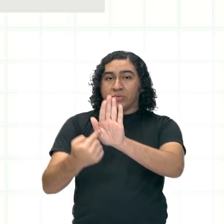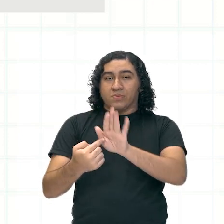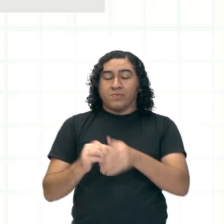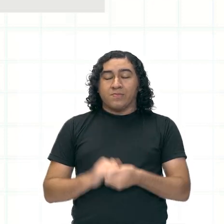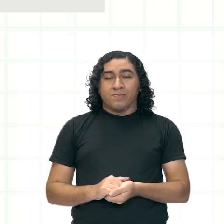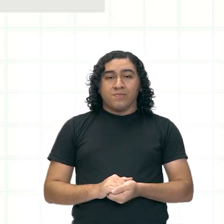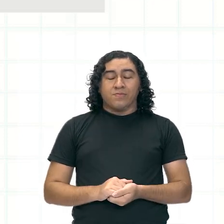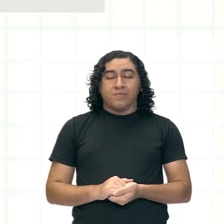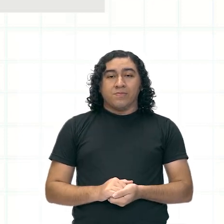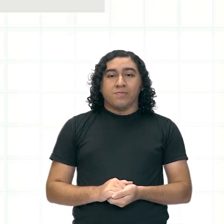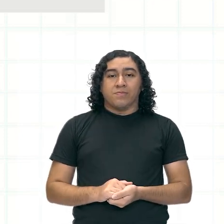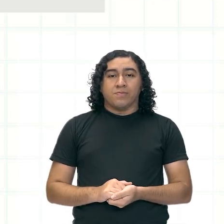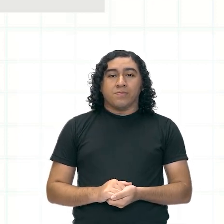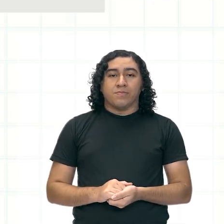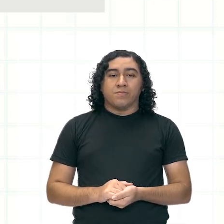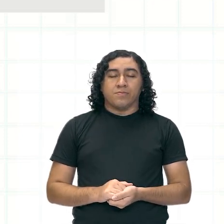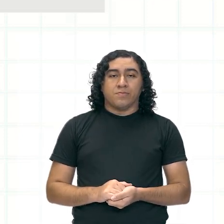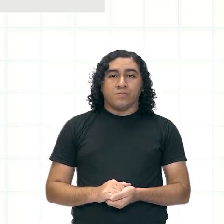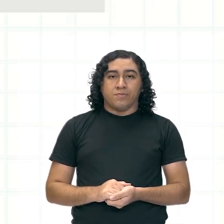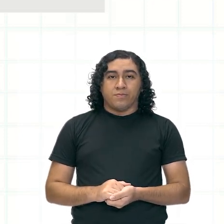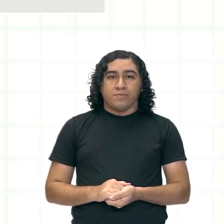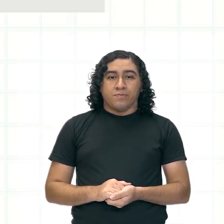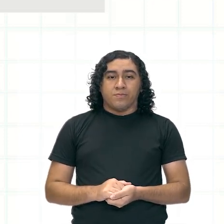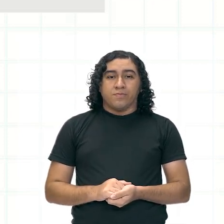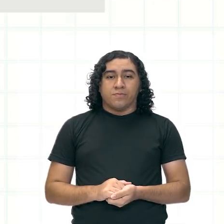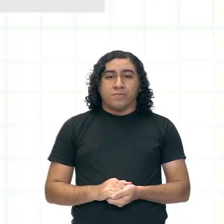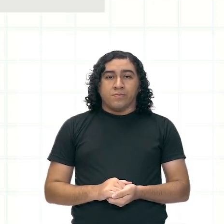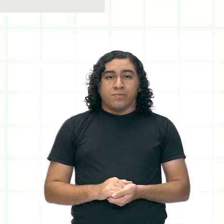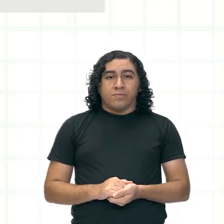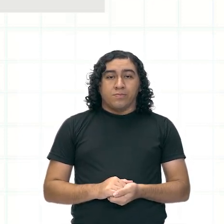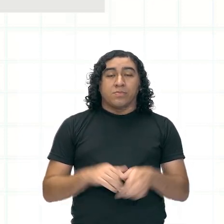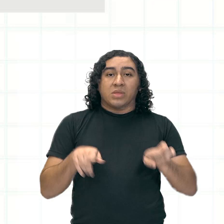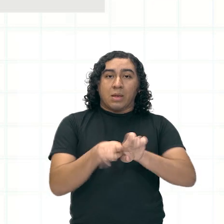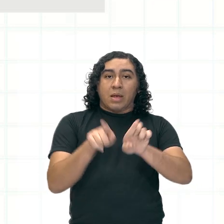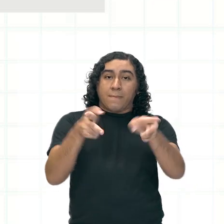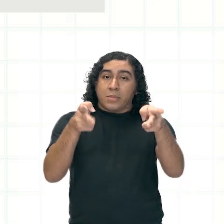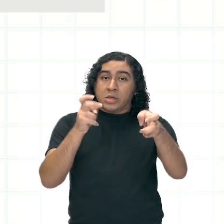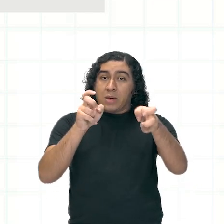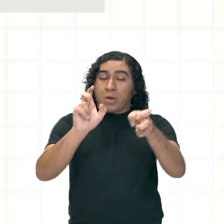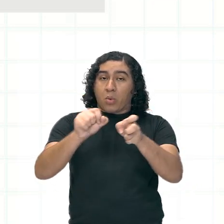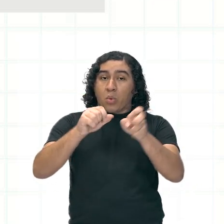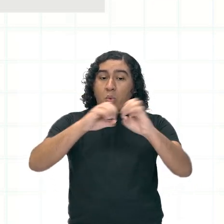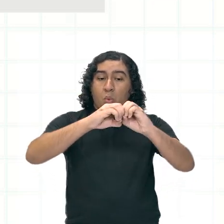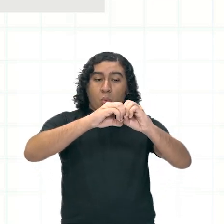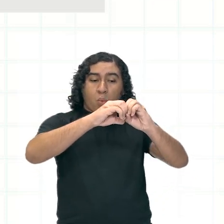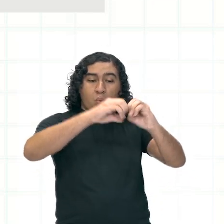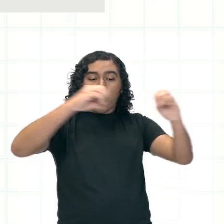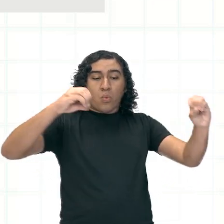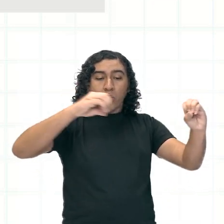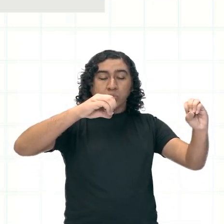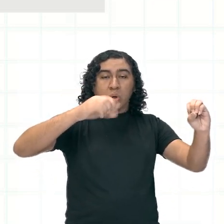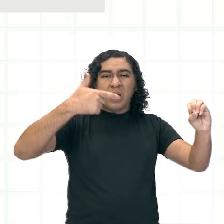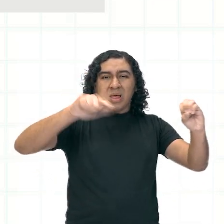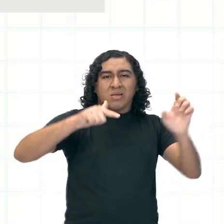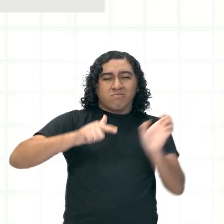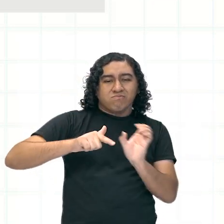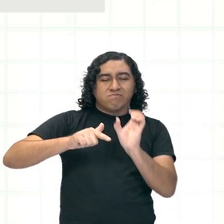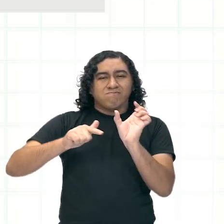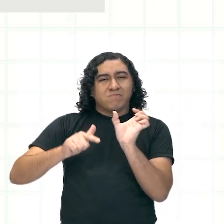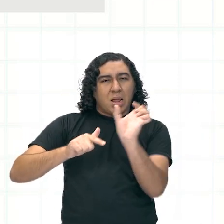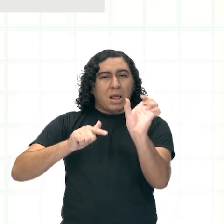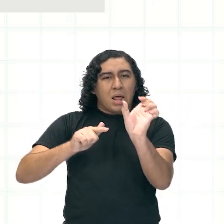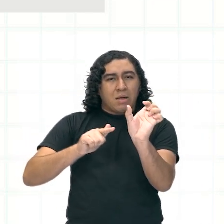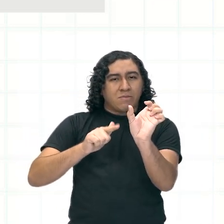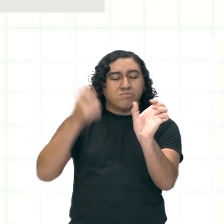Ok? E observem que o sujeito oculto indica também para a gente que não há um núcleo escrito. Então, se não